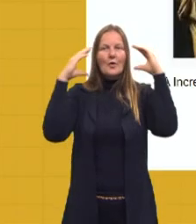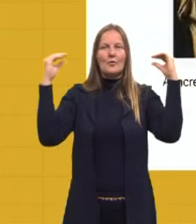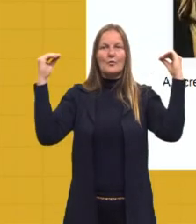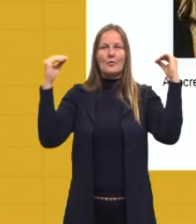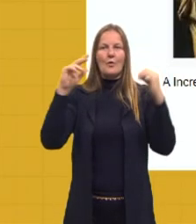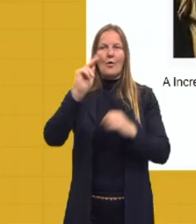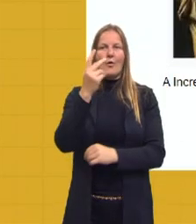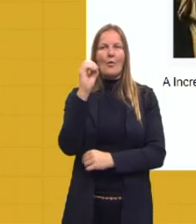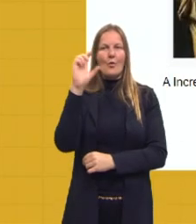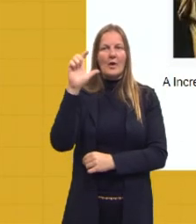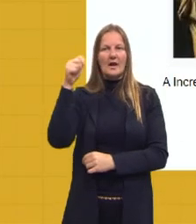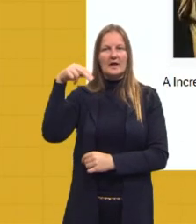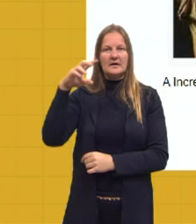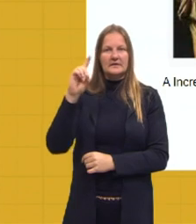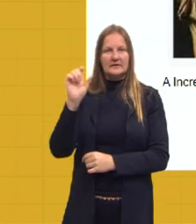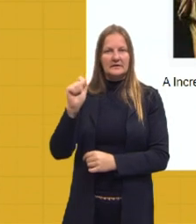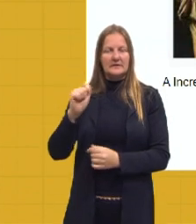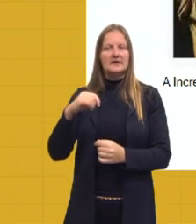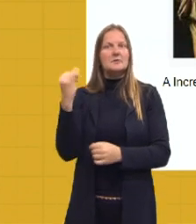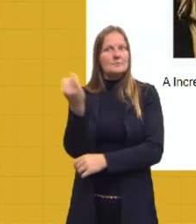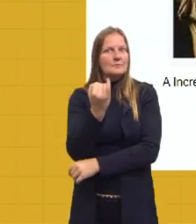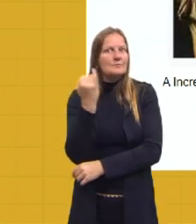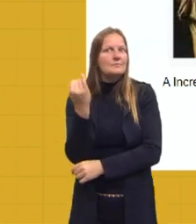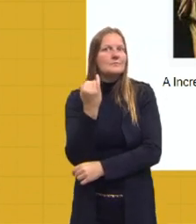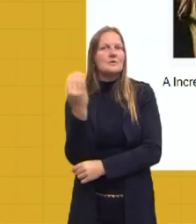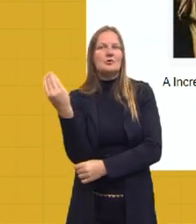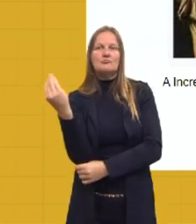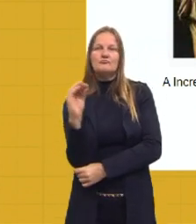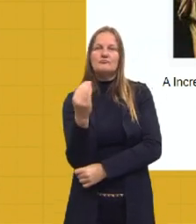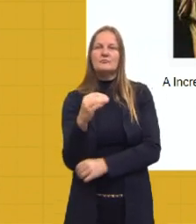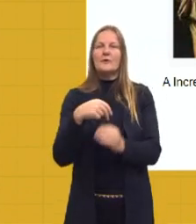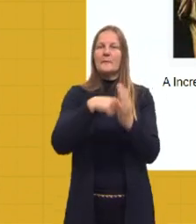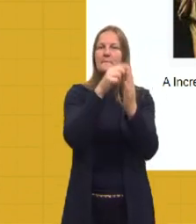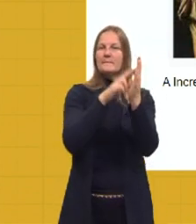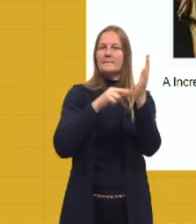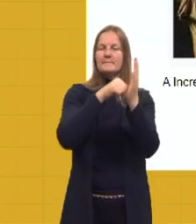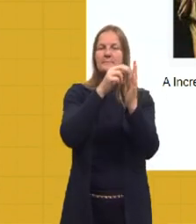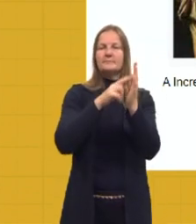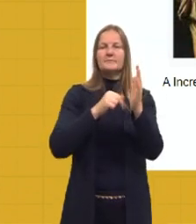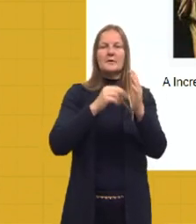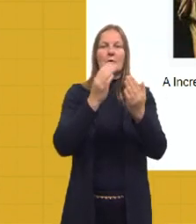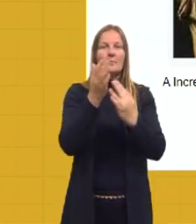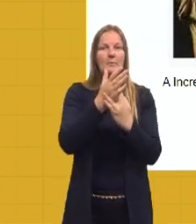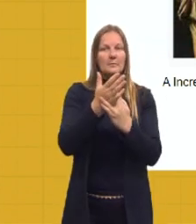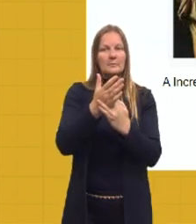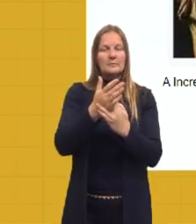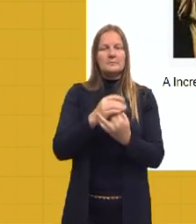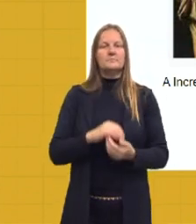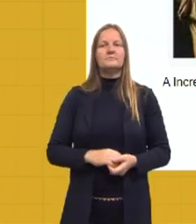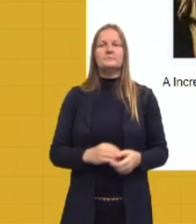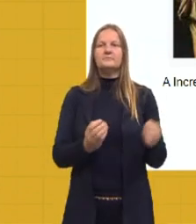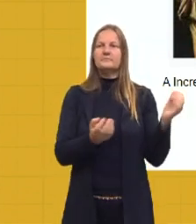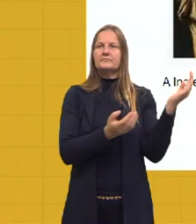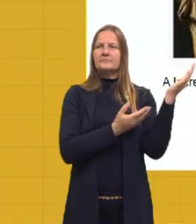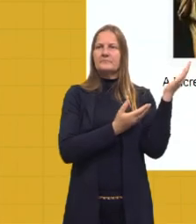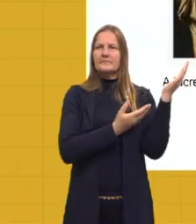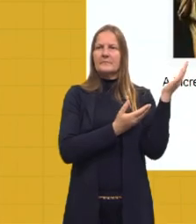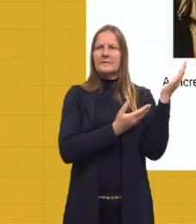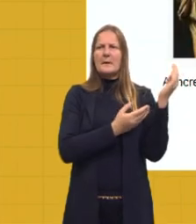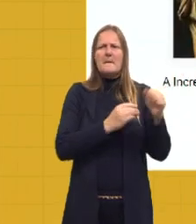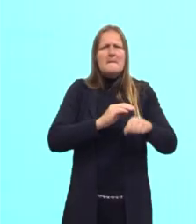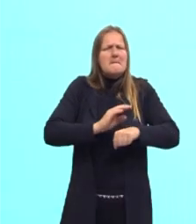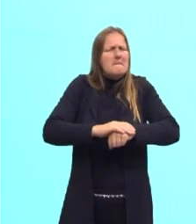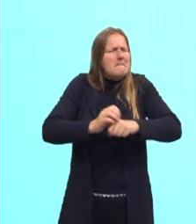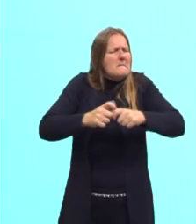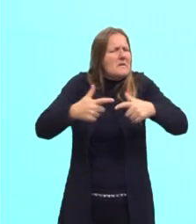que traz muita importância né para para pintura desse período é o Rio Branco ele foi um dos maiores